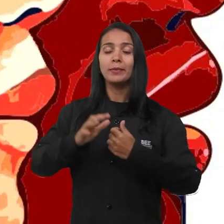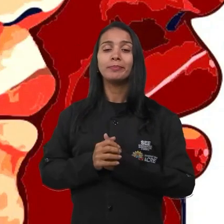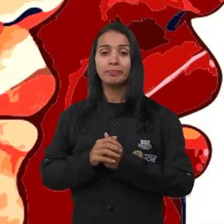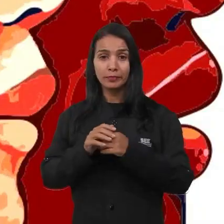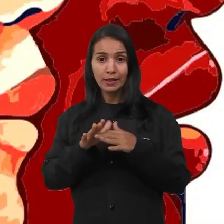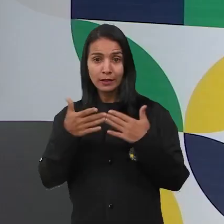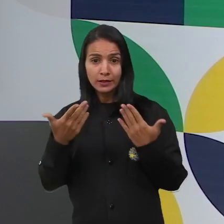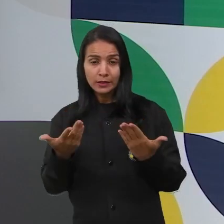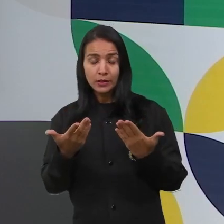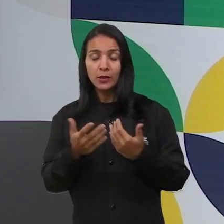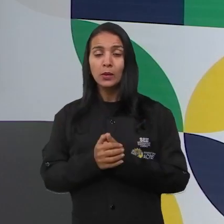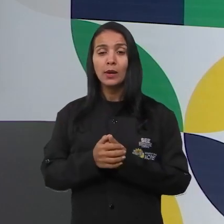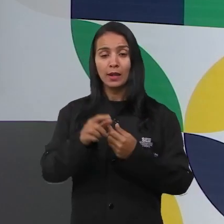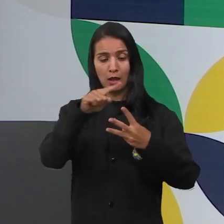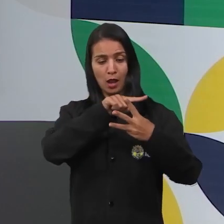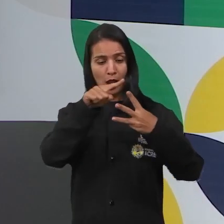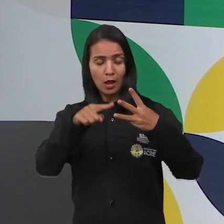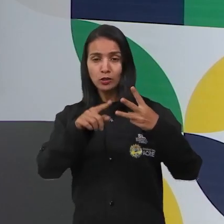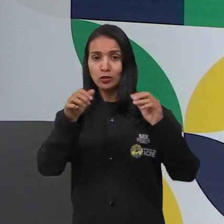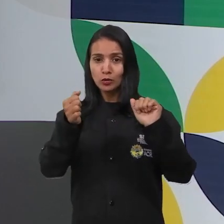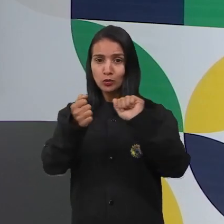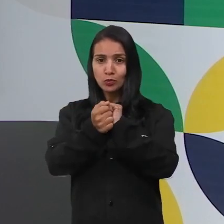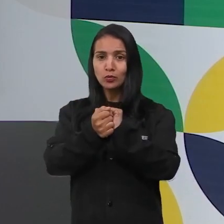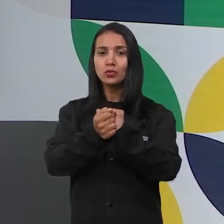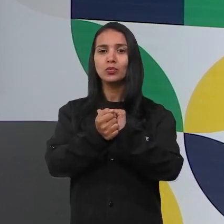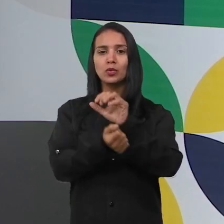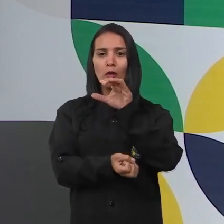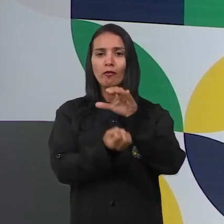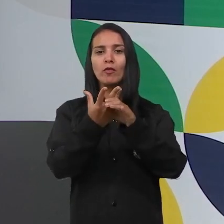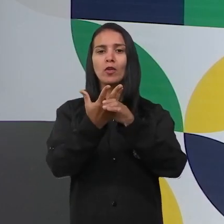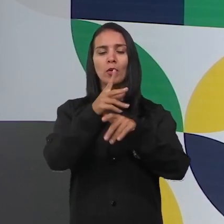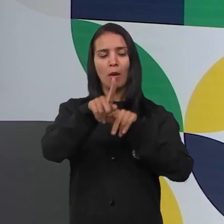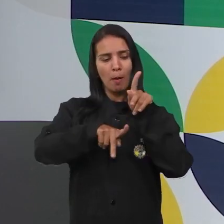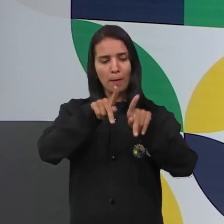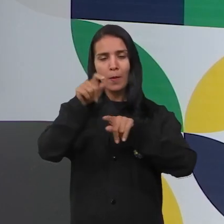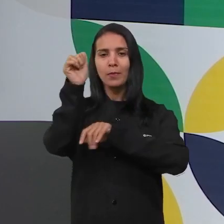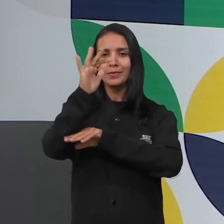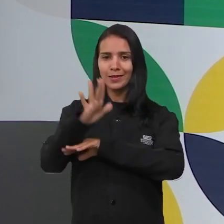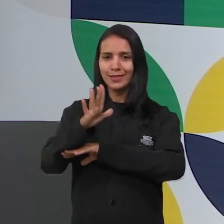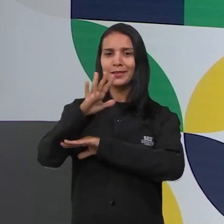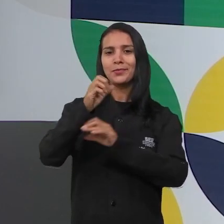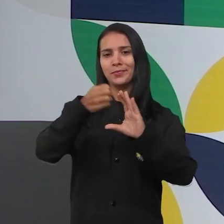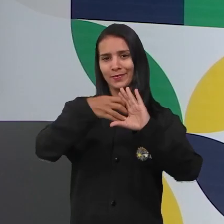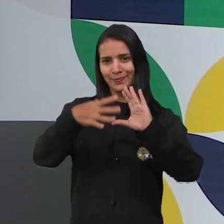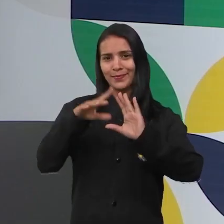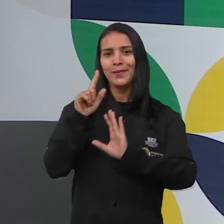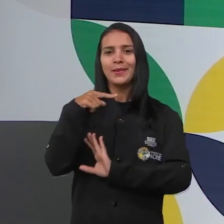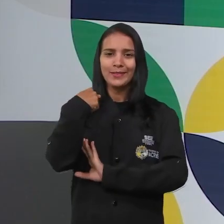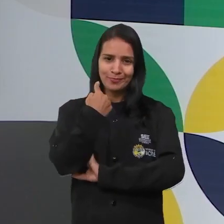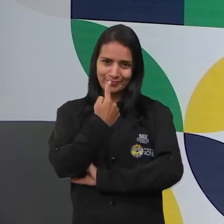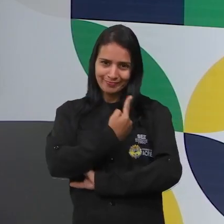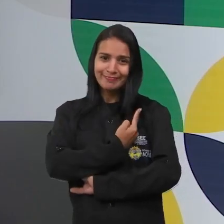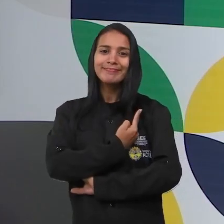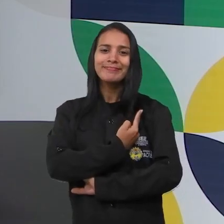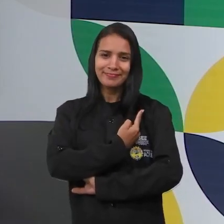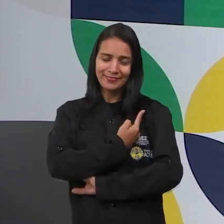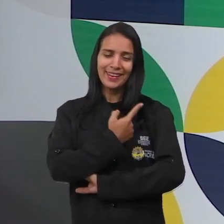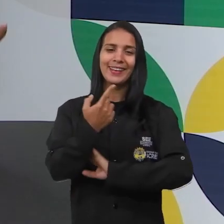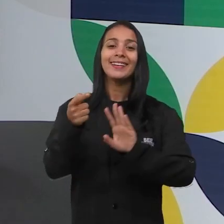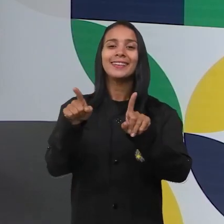vão formar a população brasileira com todas as suas características. E basicamente o que a gente vê